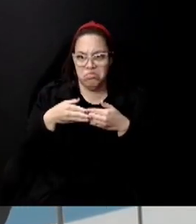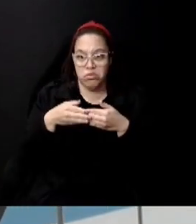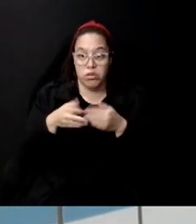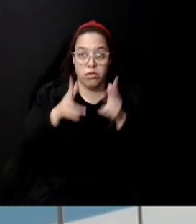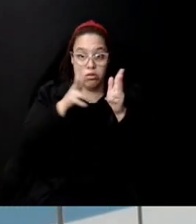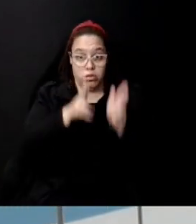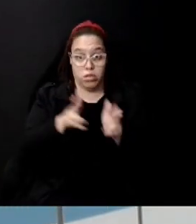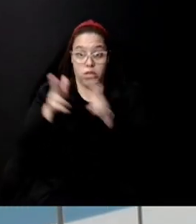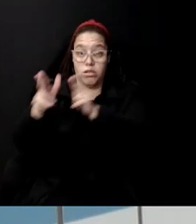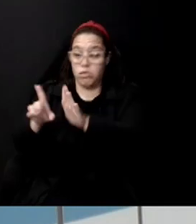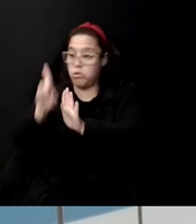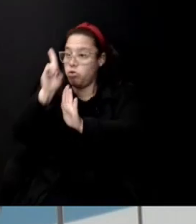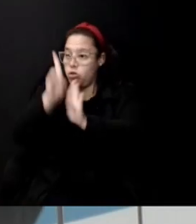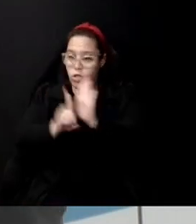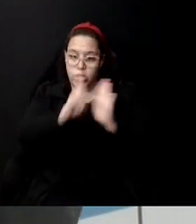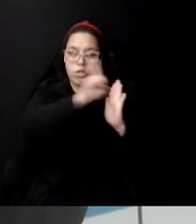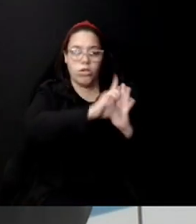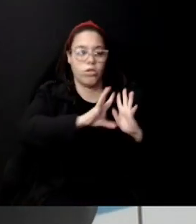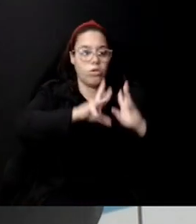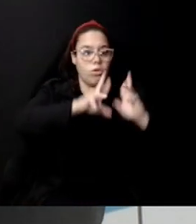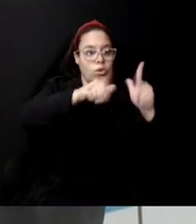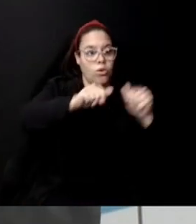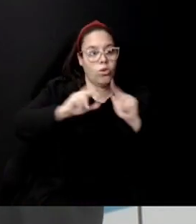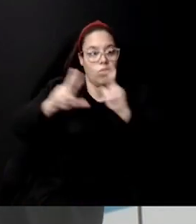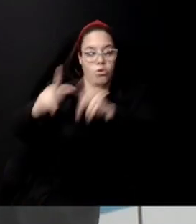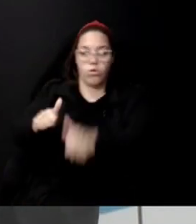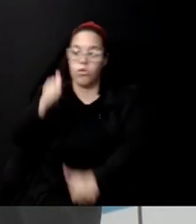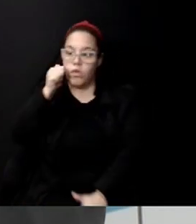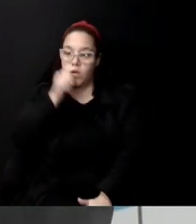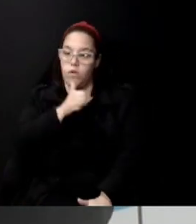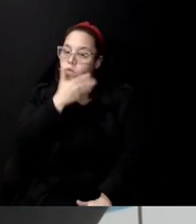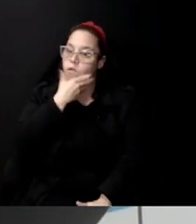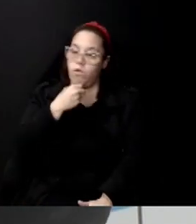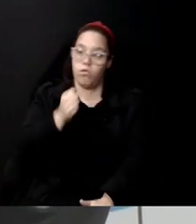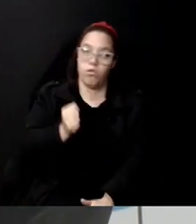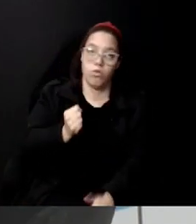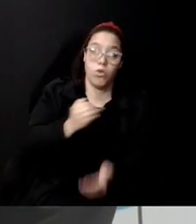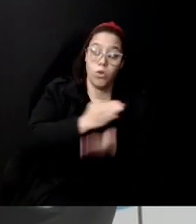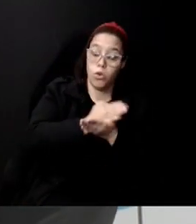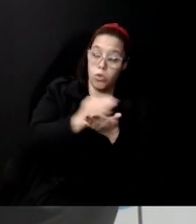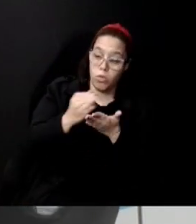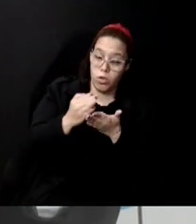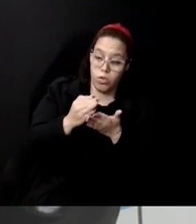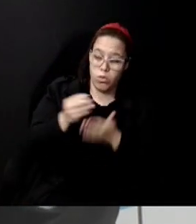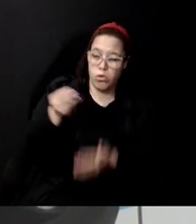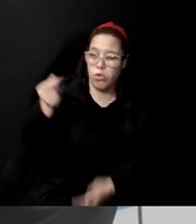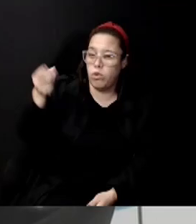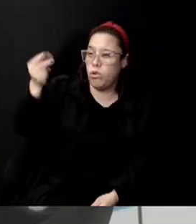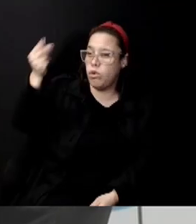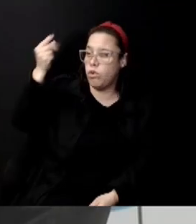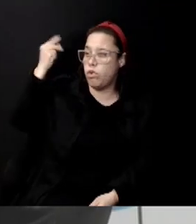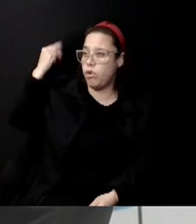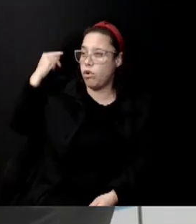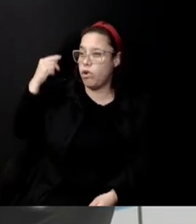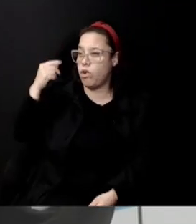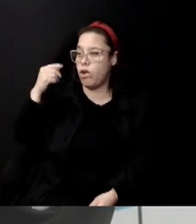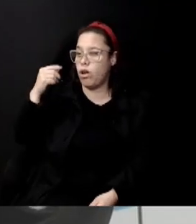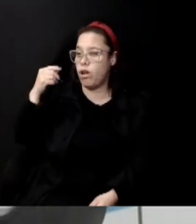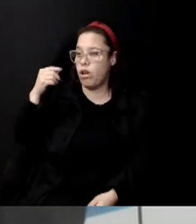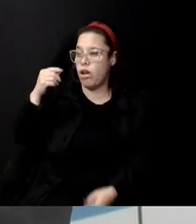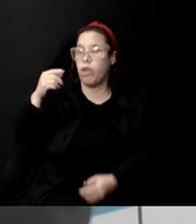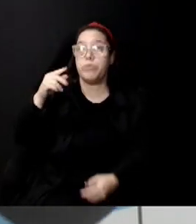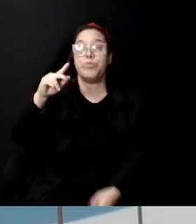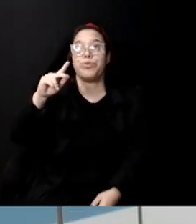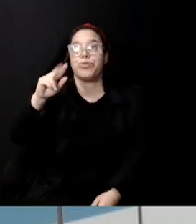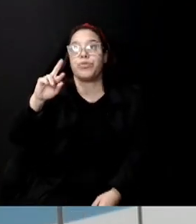direitos que todos e todas. No início, lá na Revolução Francesa e na independência